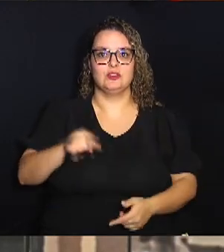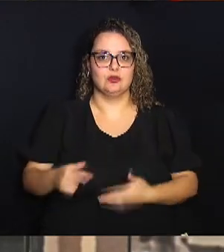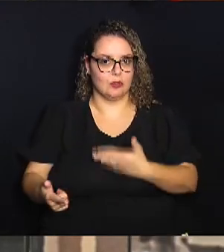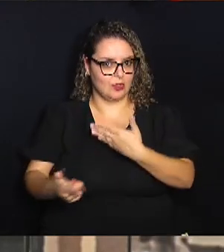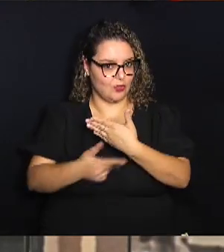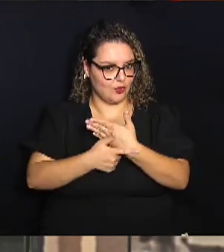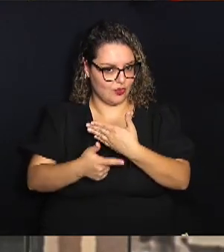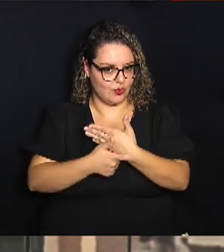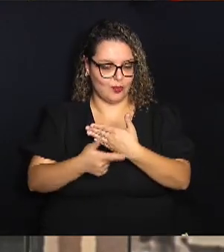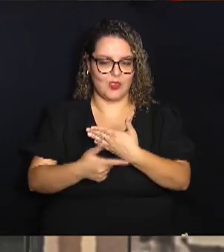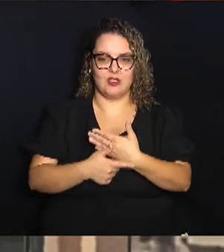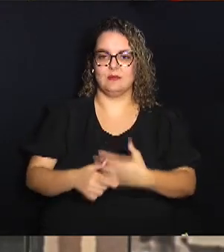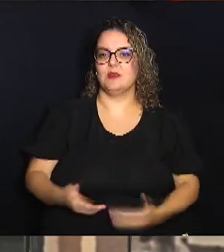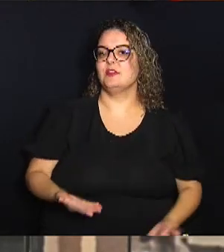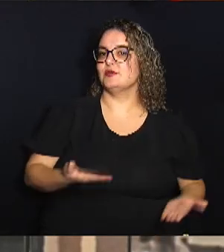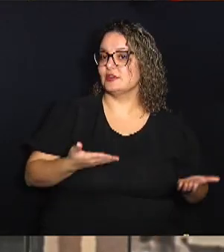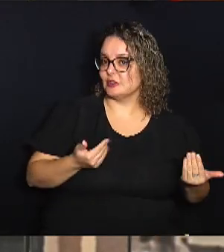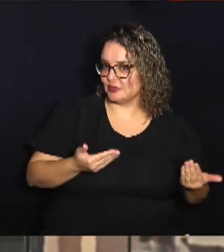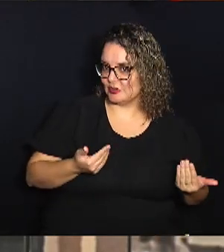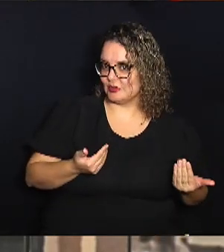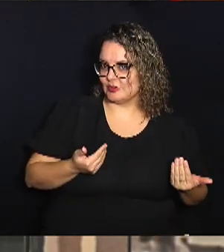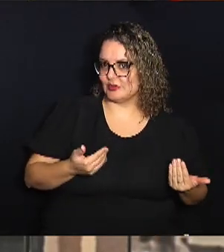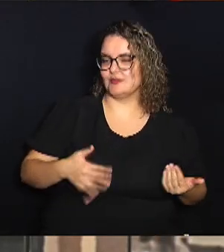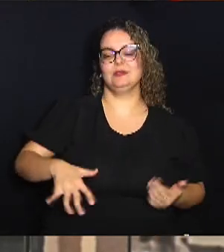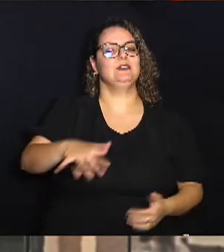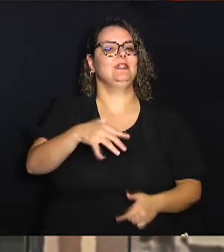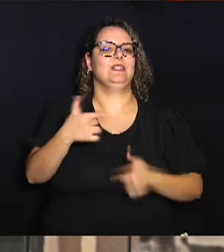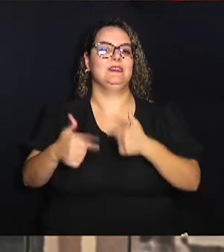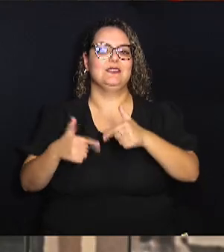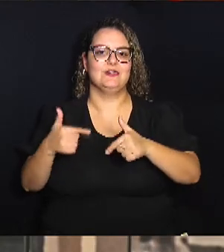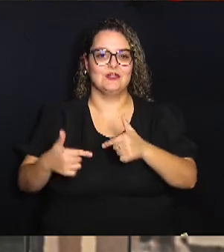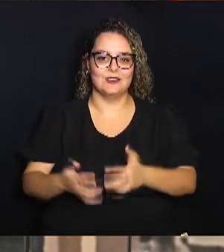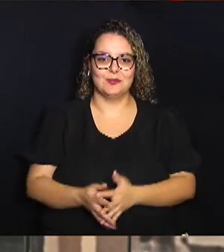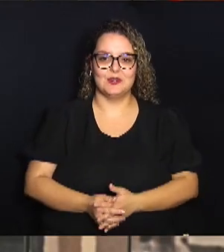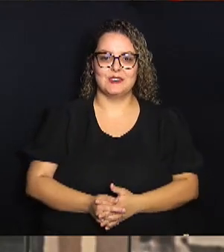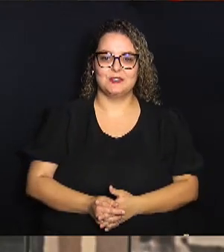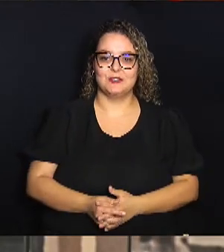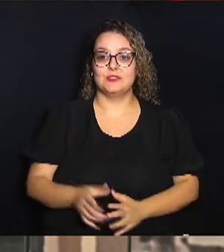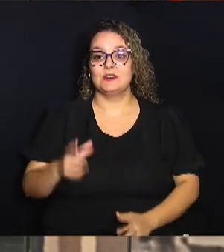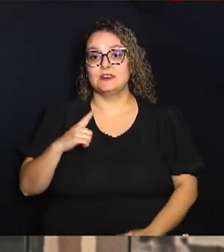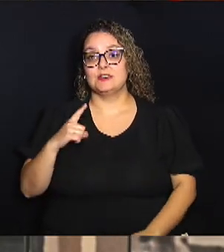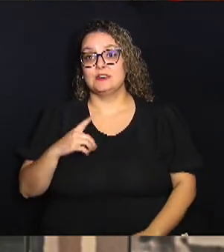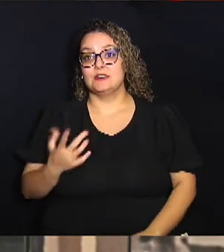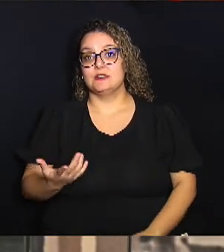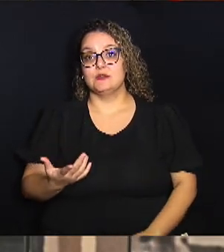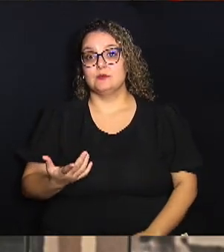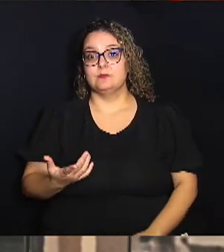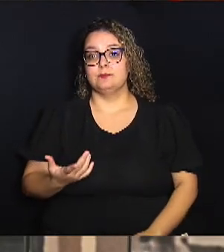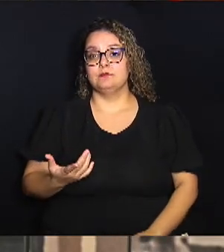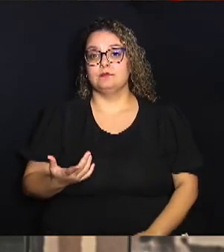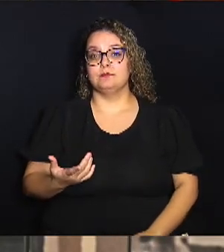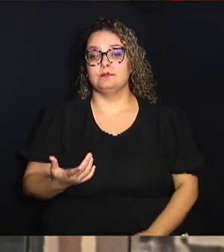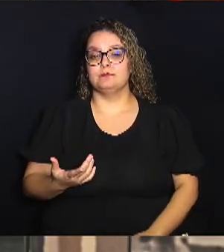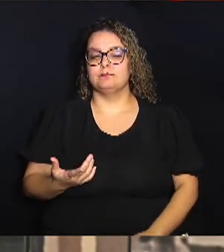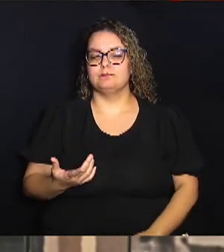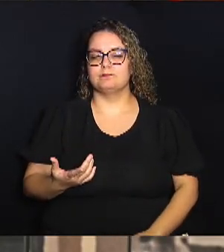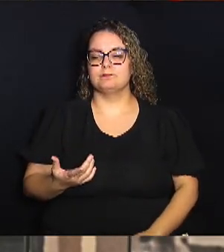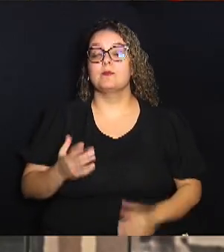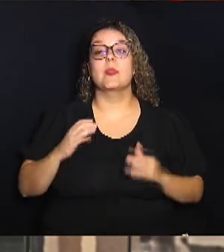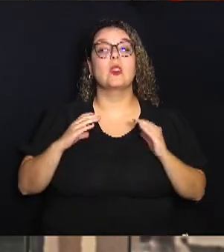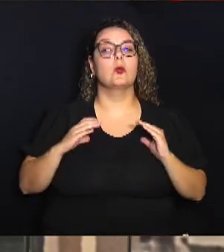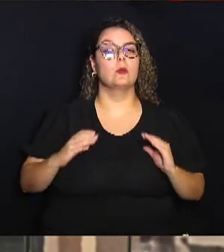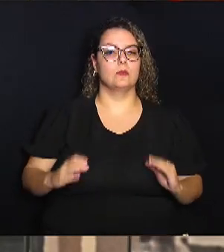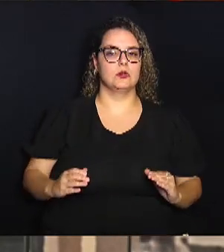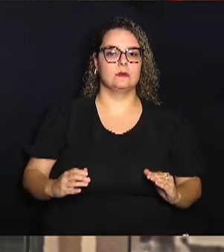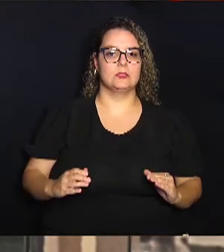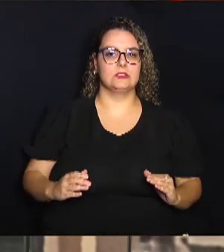papel desses jovens, né, no mercado de trabalho, que existe aí uma grande questão